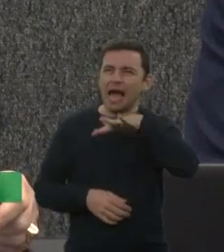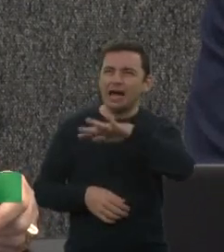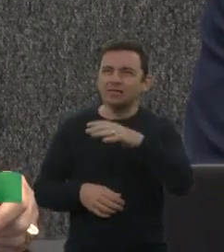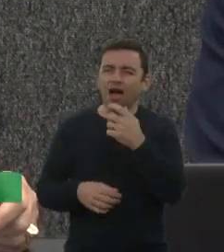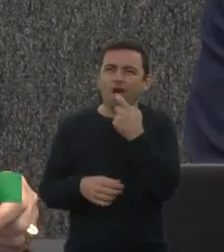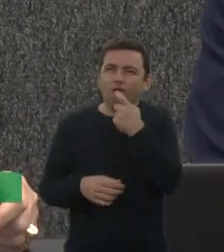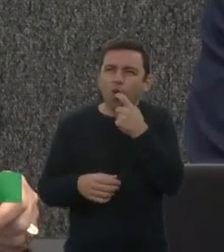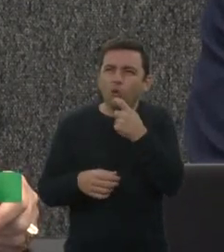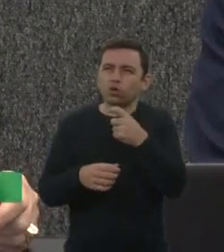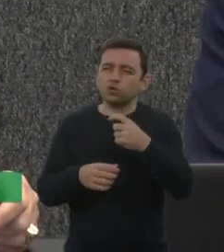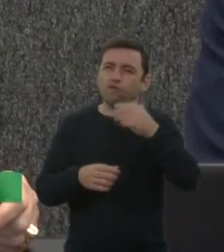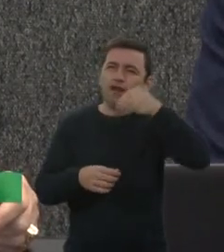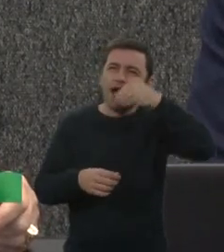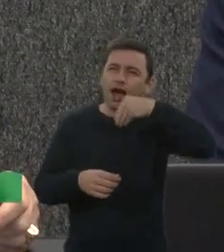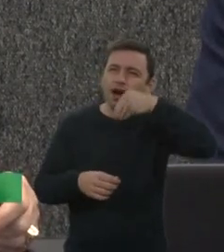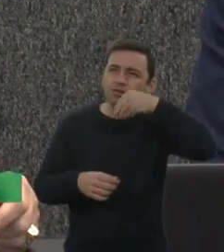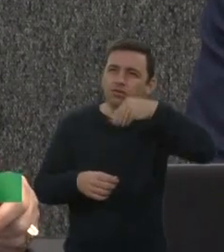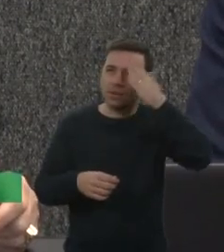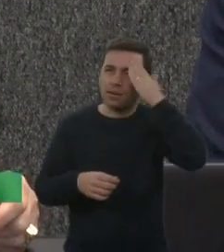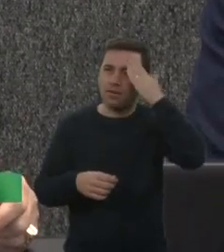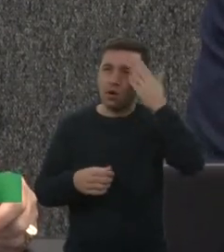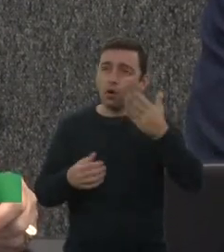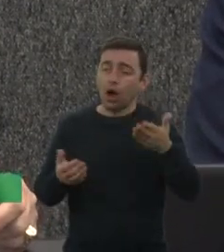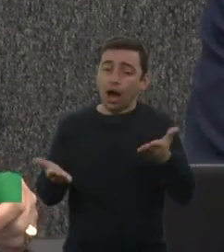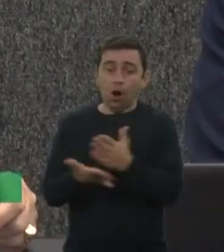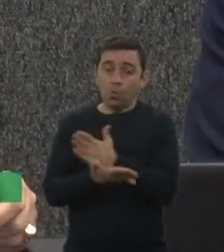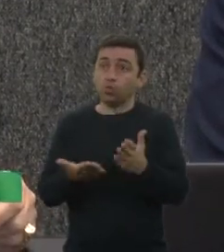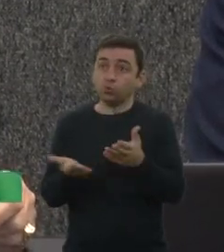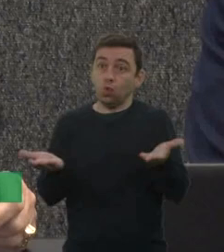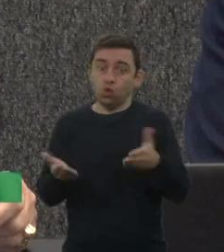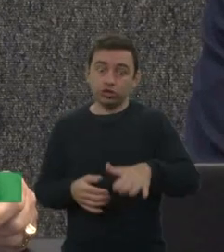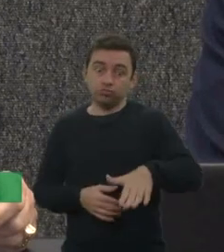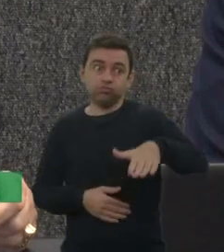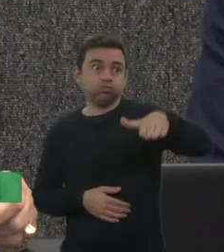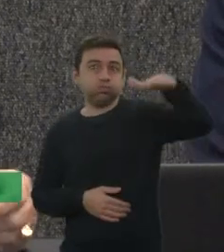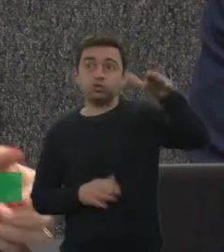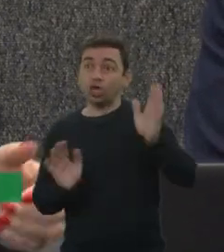alguns adultos. E é muito bom que eles sejam adultos,